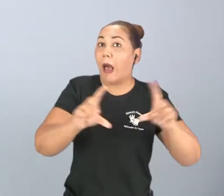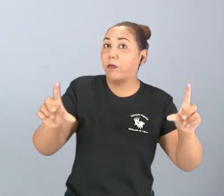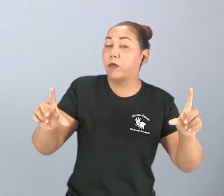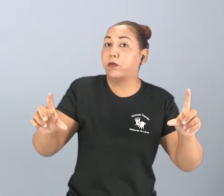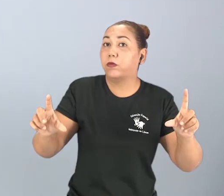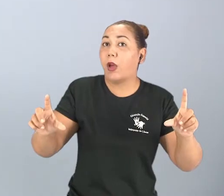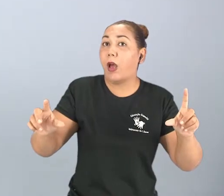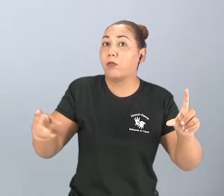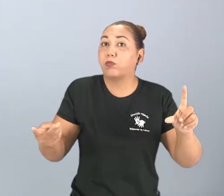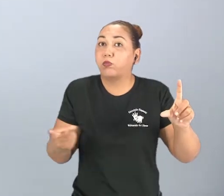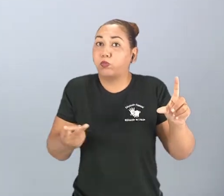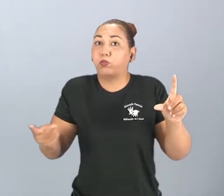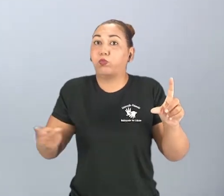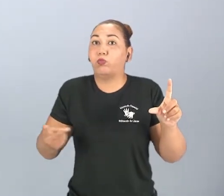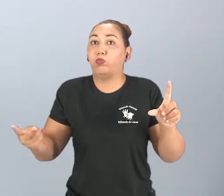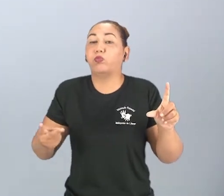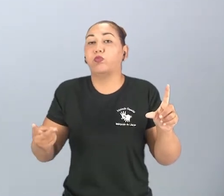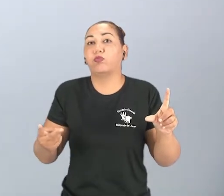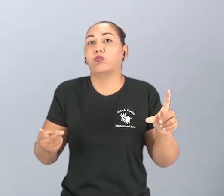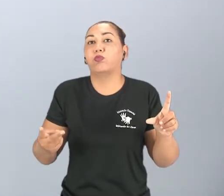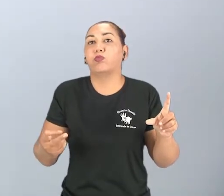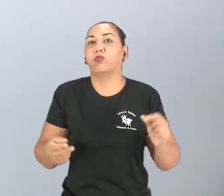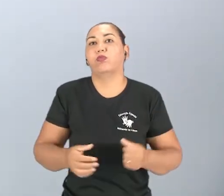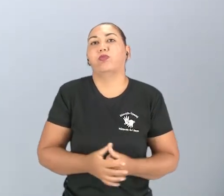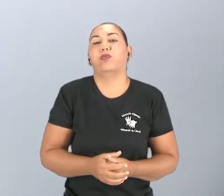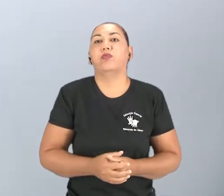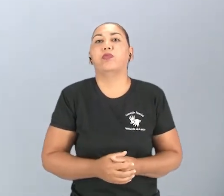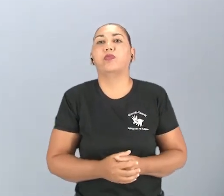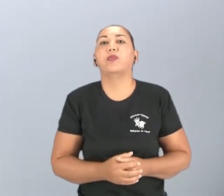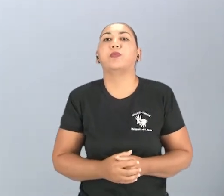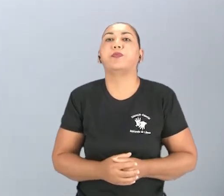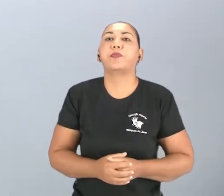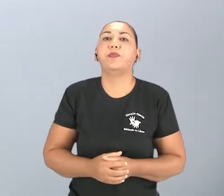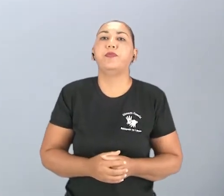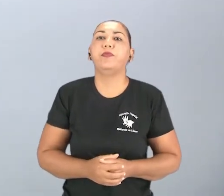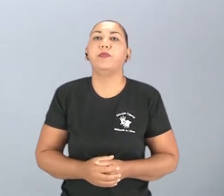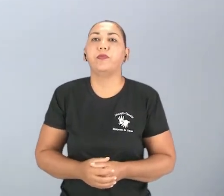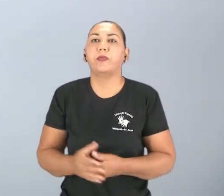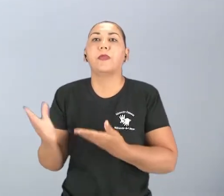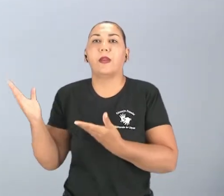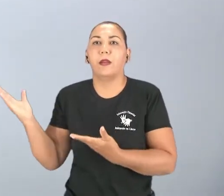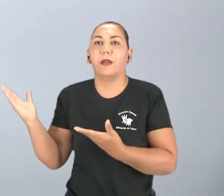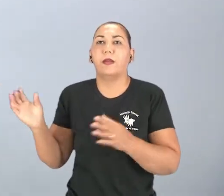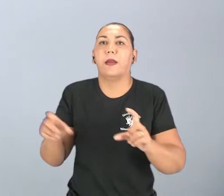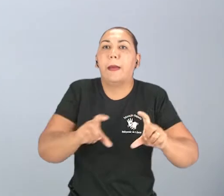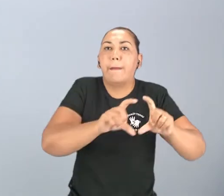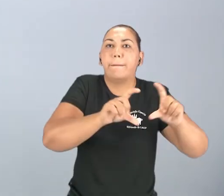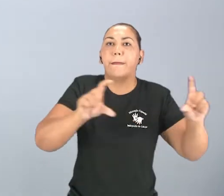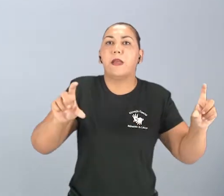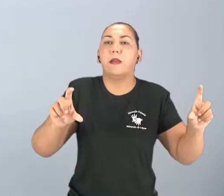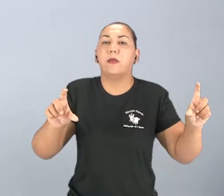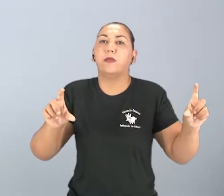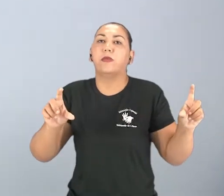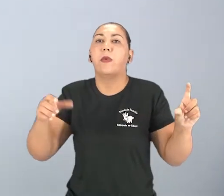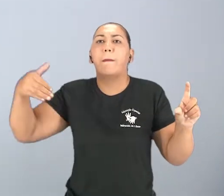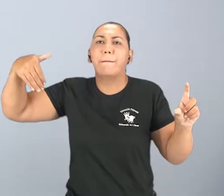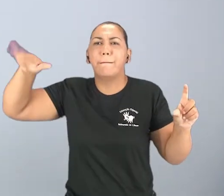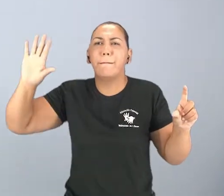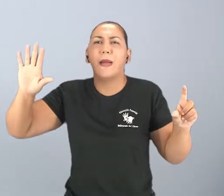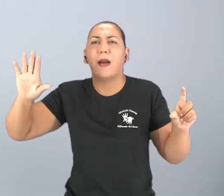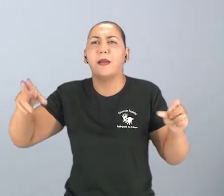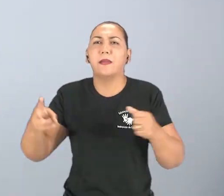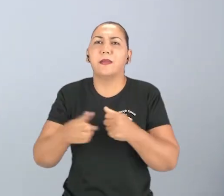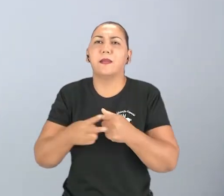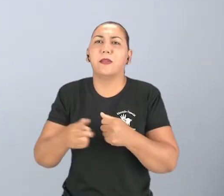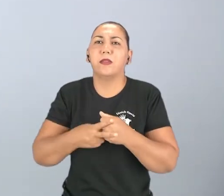meme que vocês viram que o período composto é um rapaz que é dono de um posto, né? Esse aqui é o período que é formado por mais de um